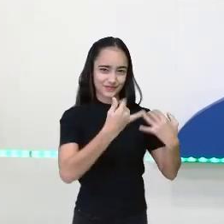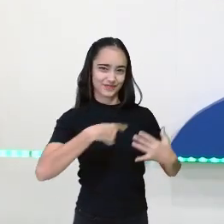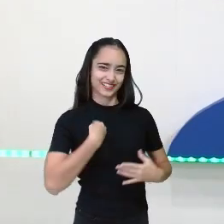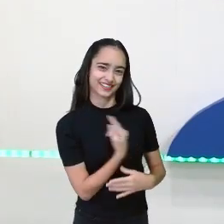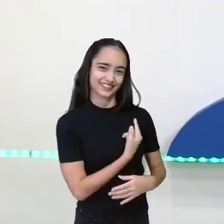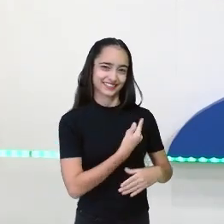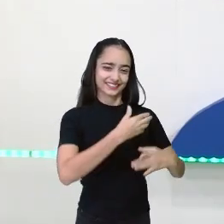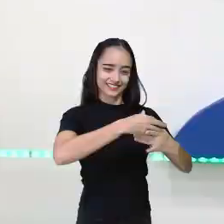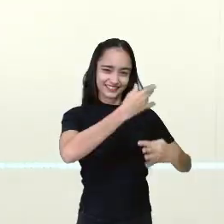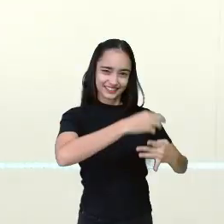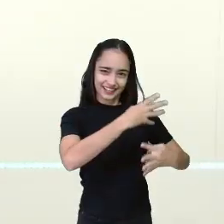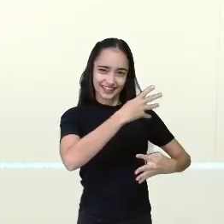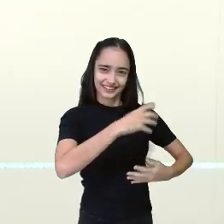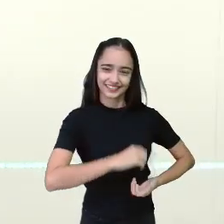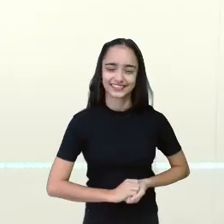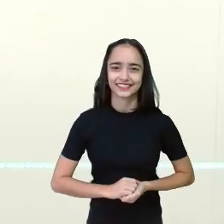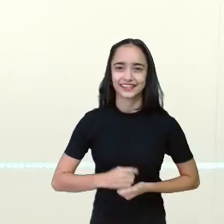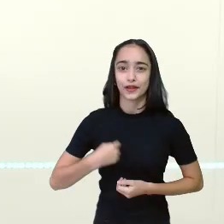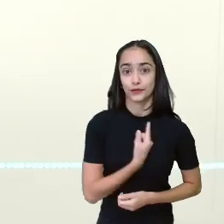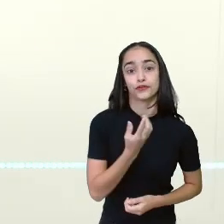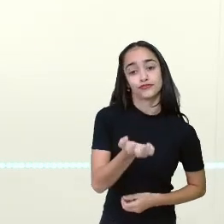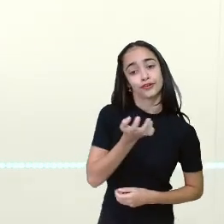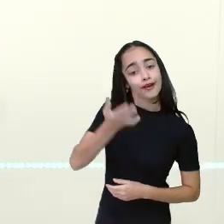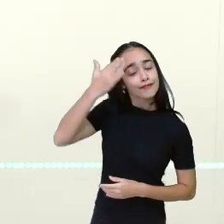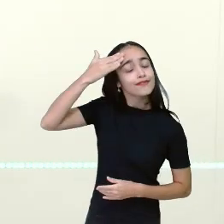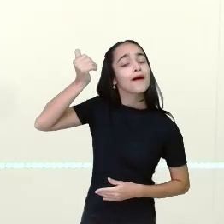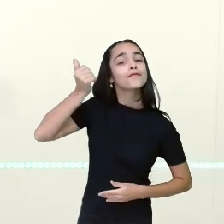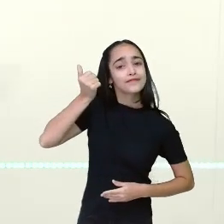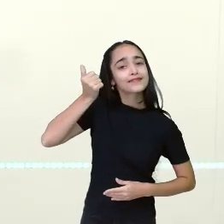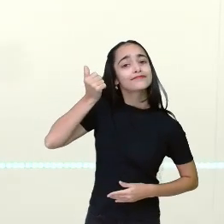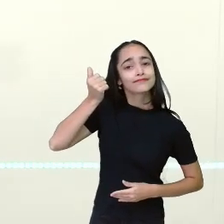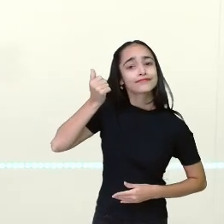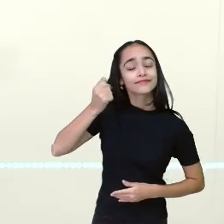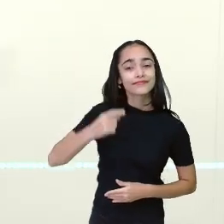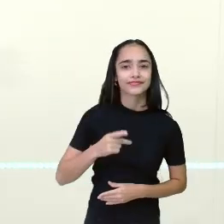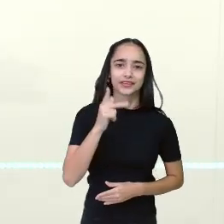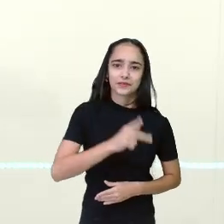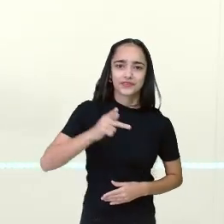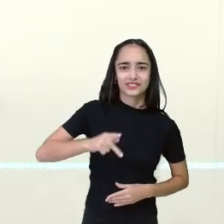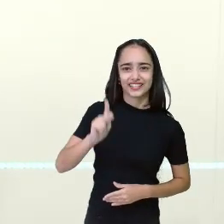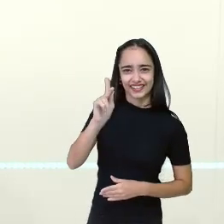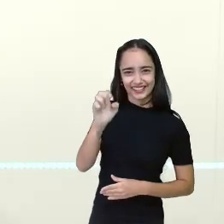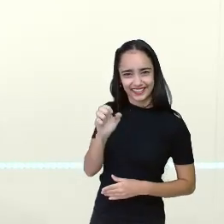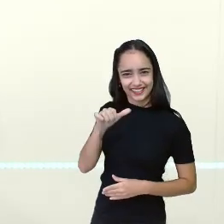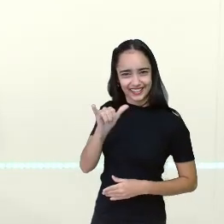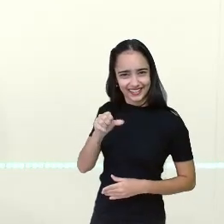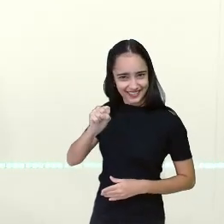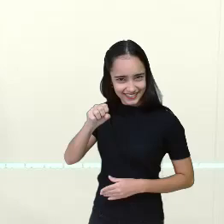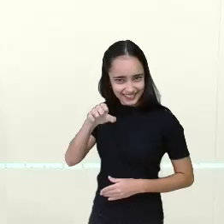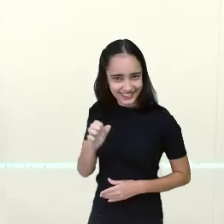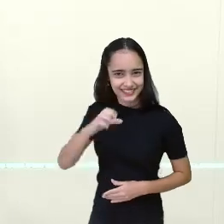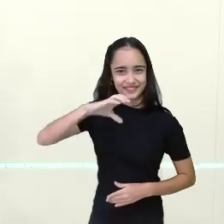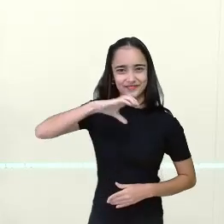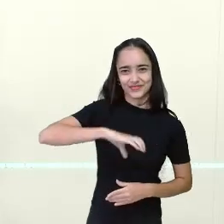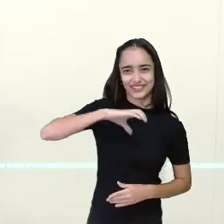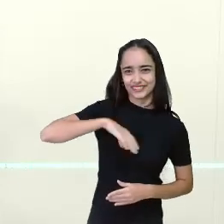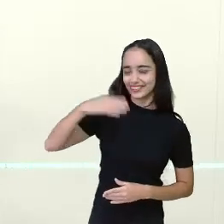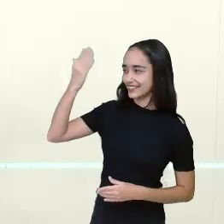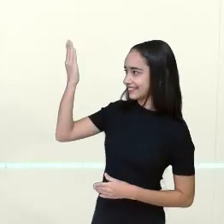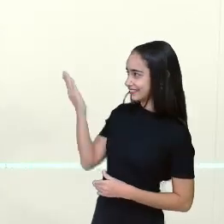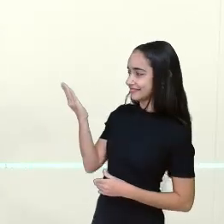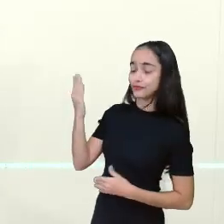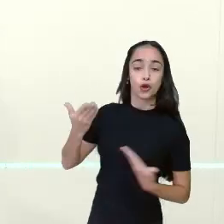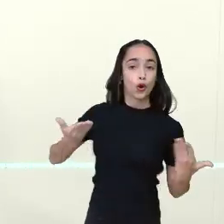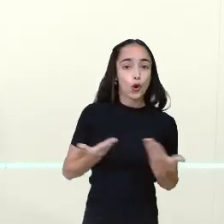saber. Queremos saber, hein, gente? Vamos lá, sou a professora Keise Marinho, de Português dos Terceiros Anos. Hoje nossa